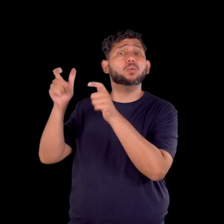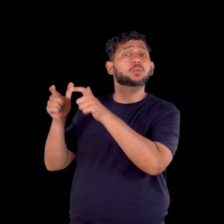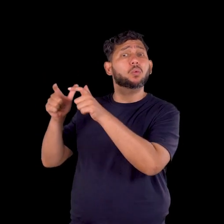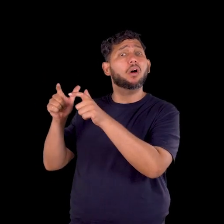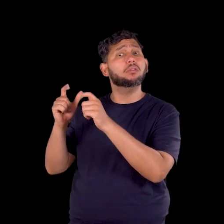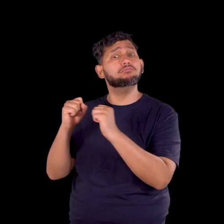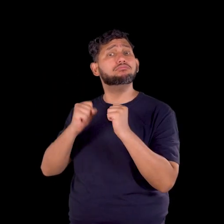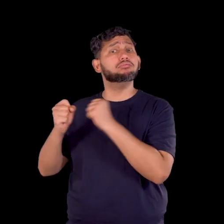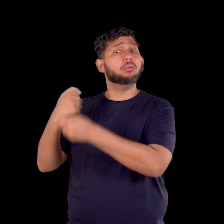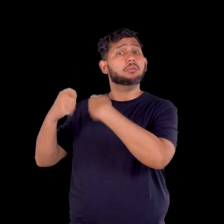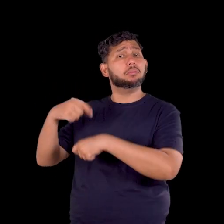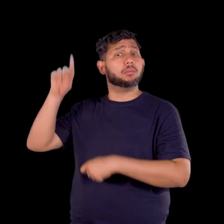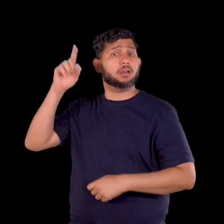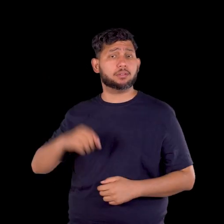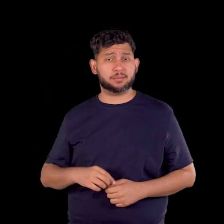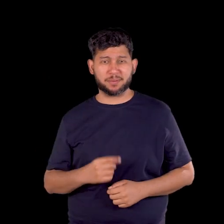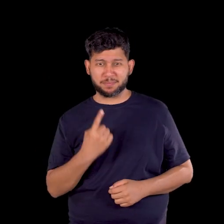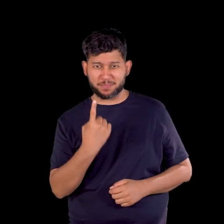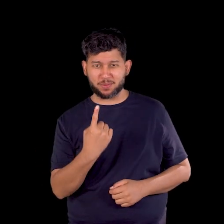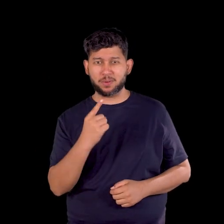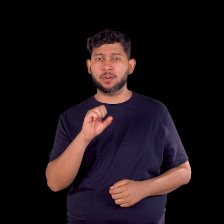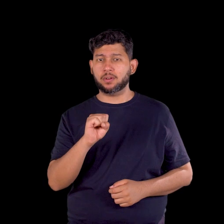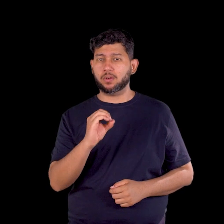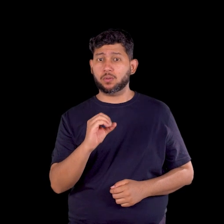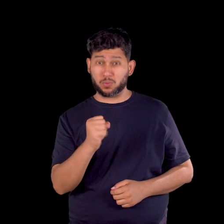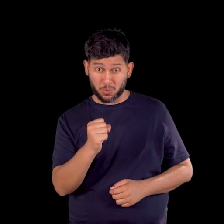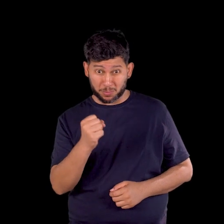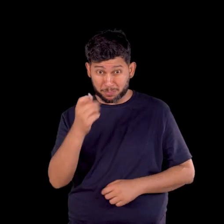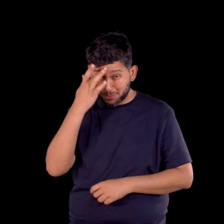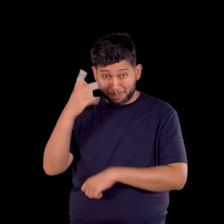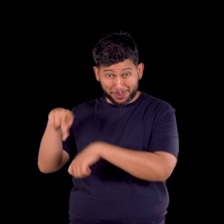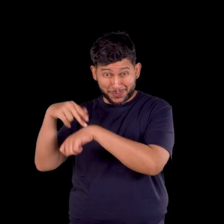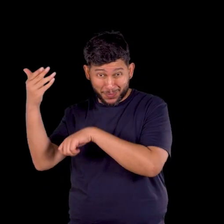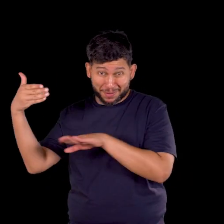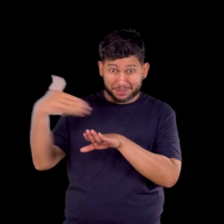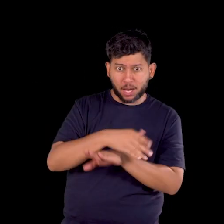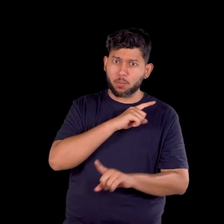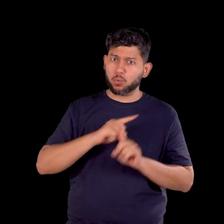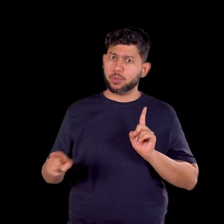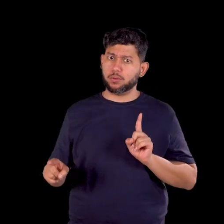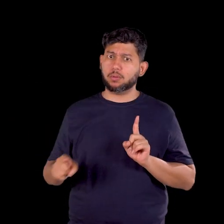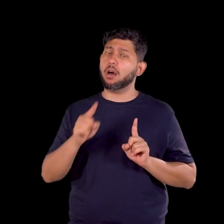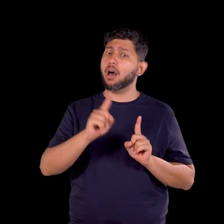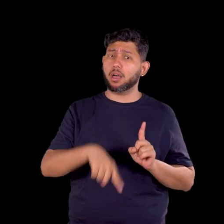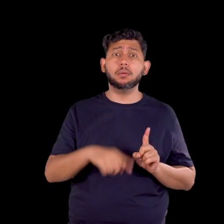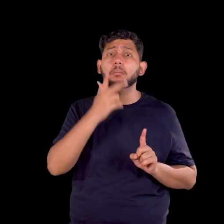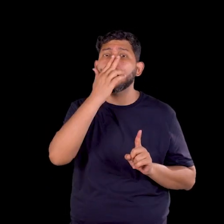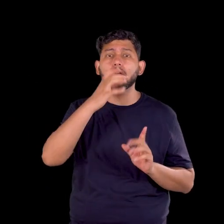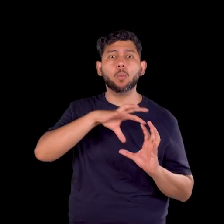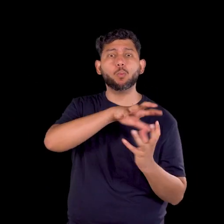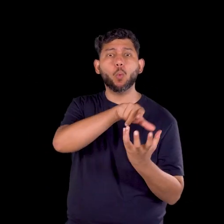Até 1808, a entrada de estrangeiros era proibida, e com isso estávamos praticamente isolados do